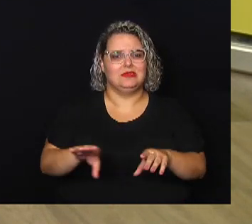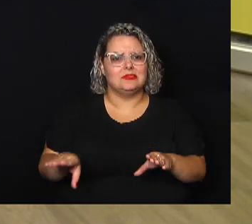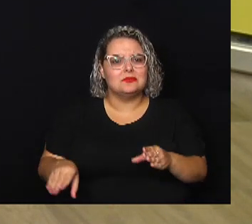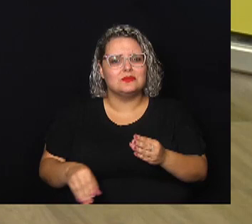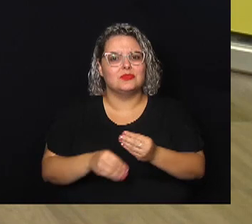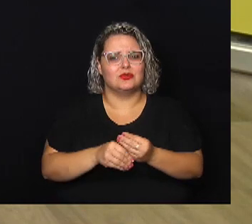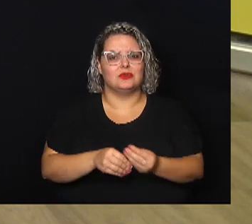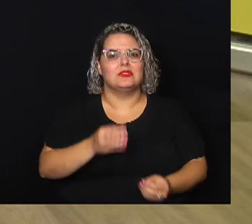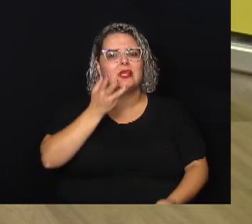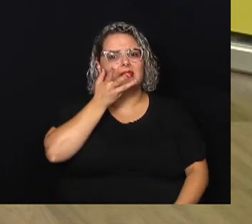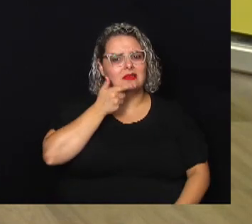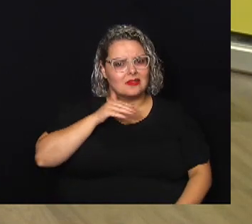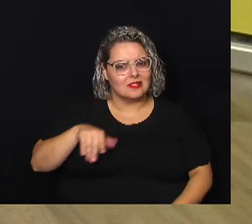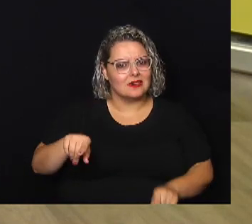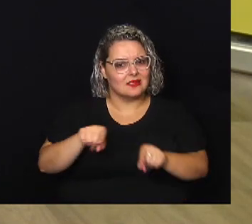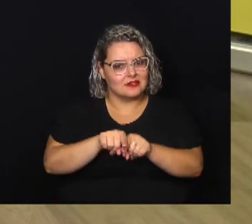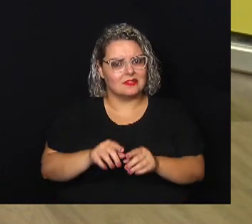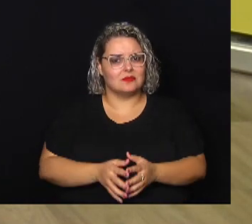criança?